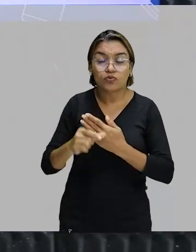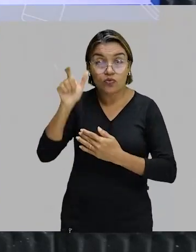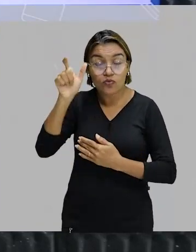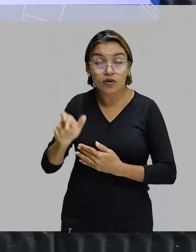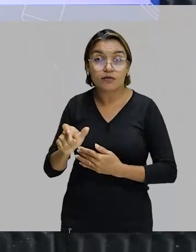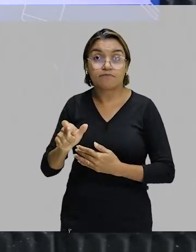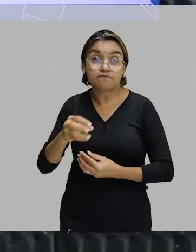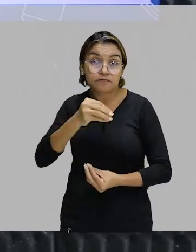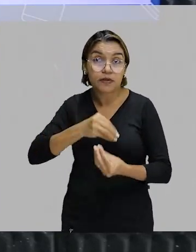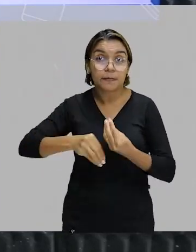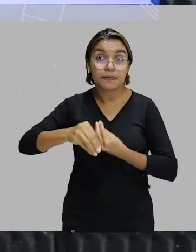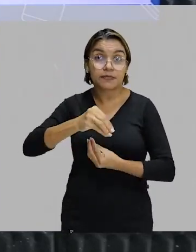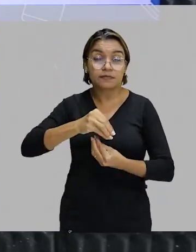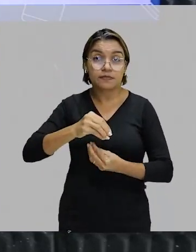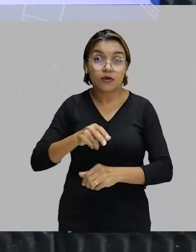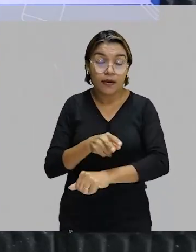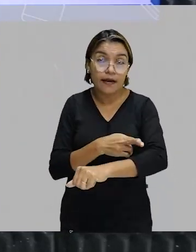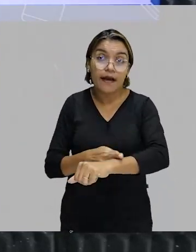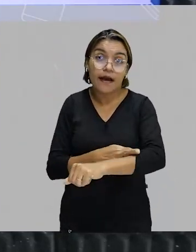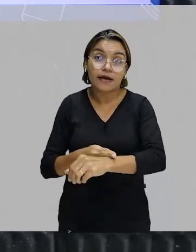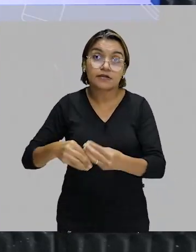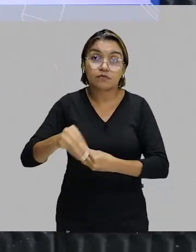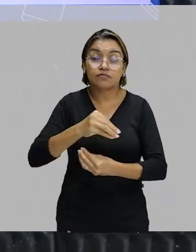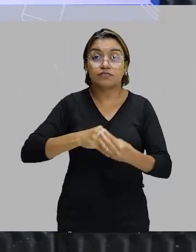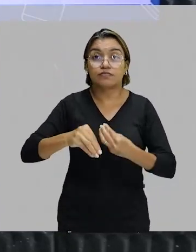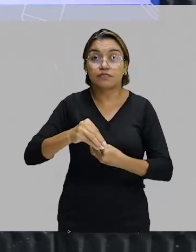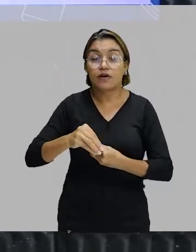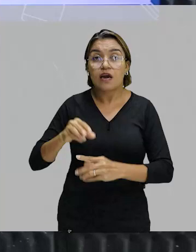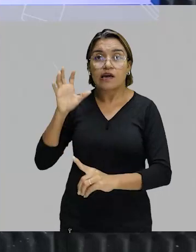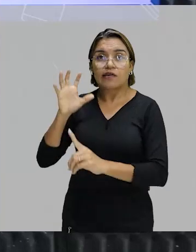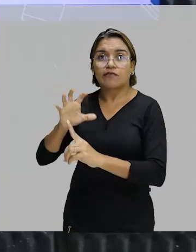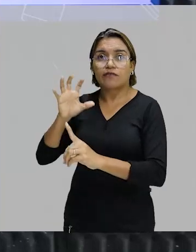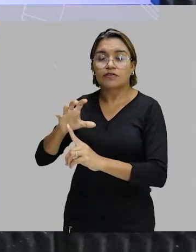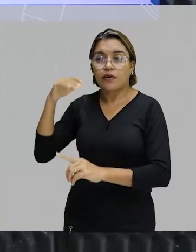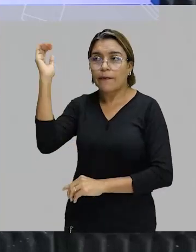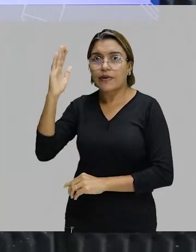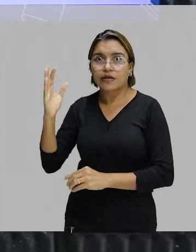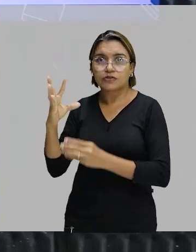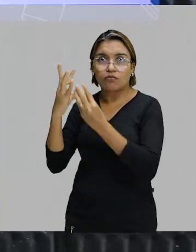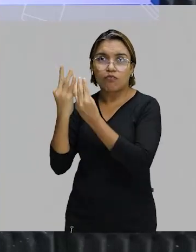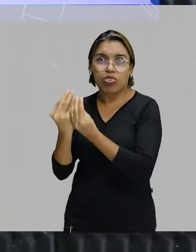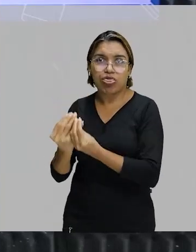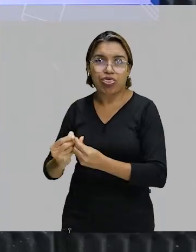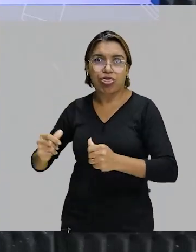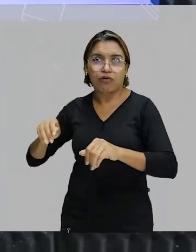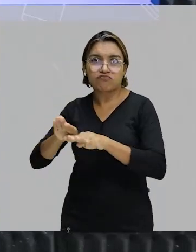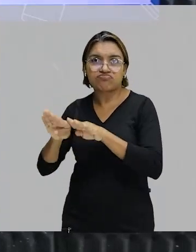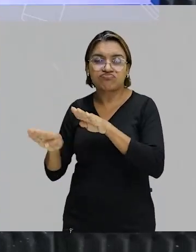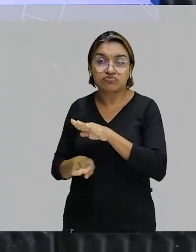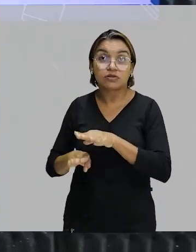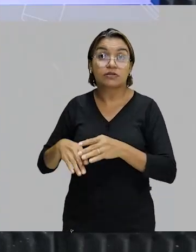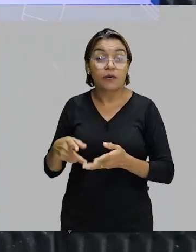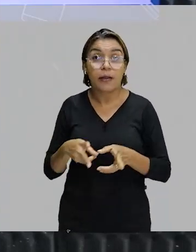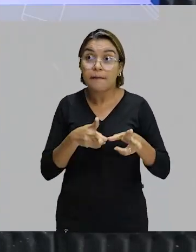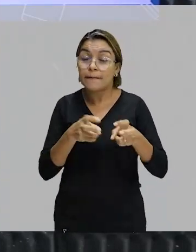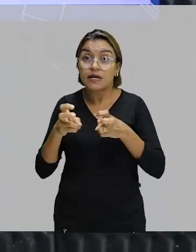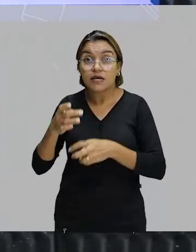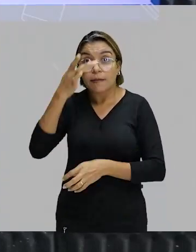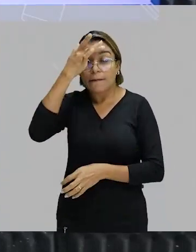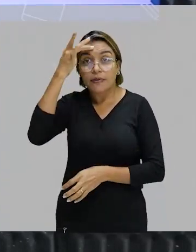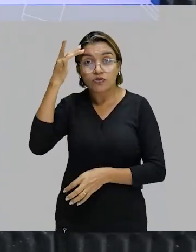a miscigenação levaria à degeneração. Então ele vê o brasileiro e vê no brasileiro alguém